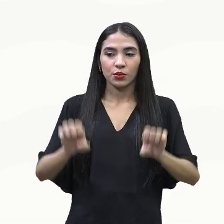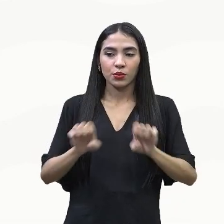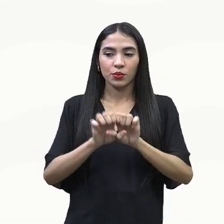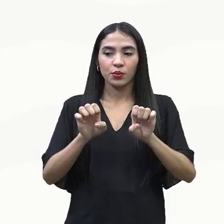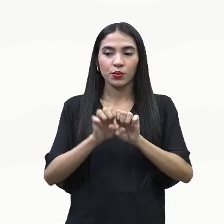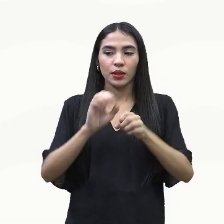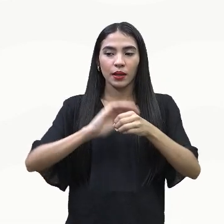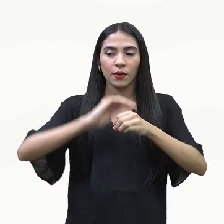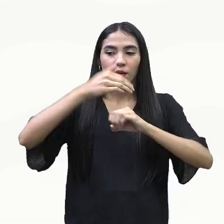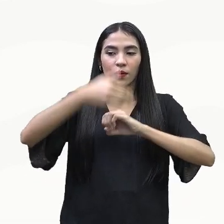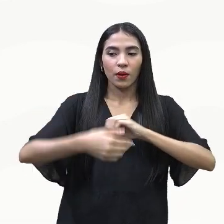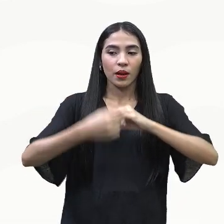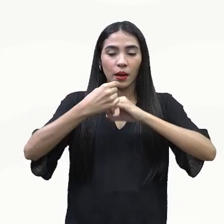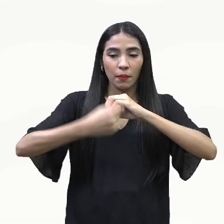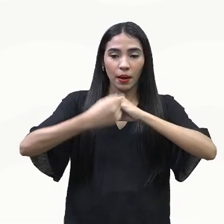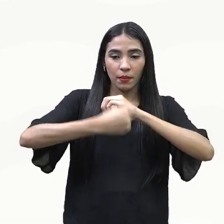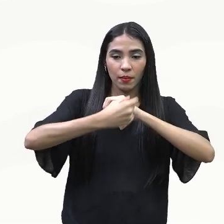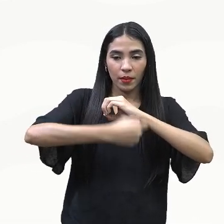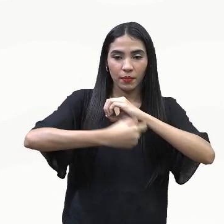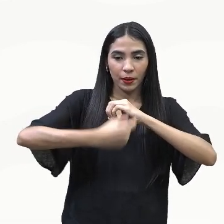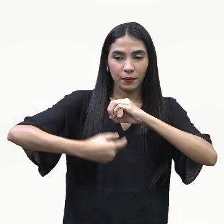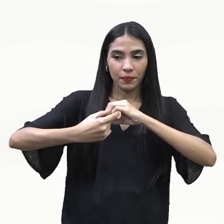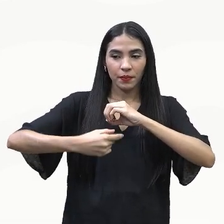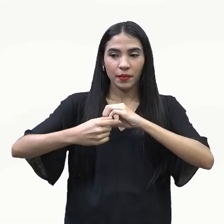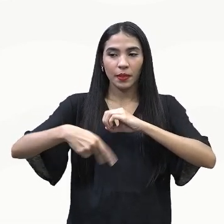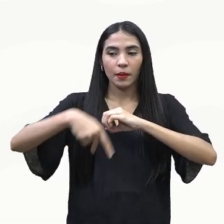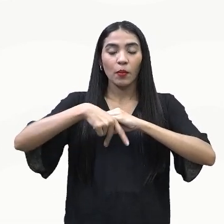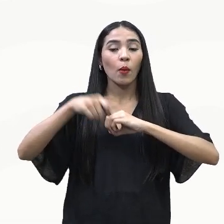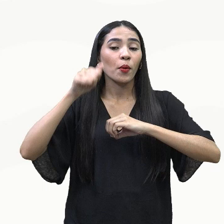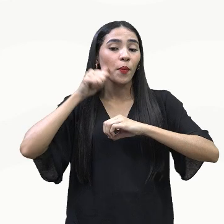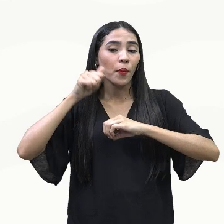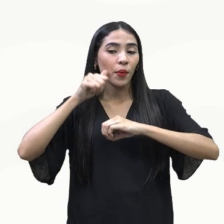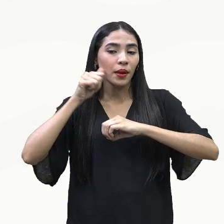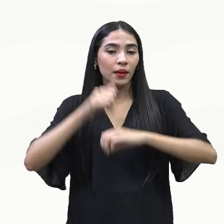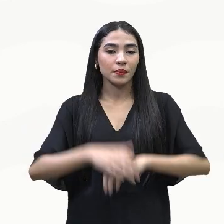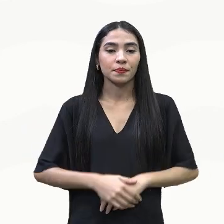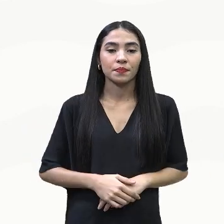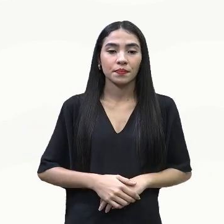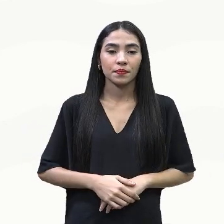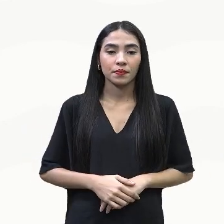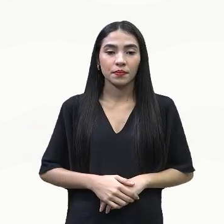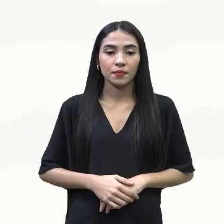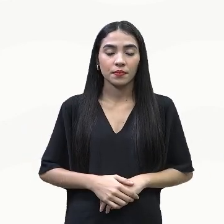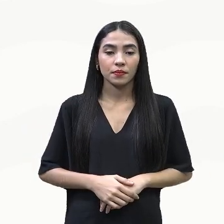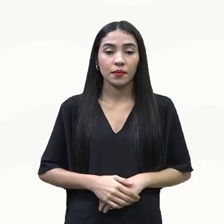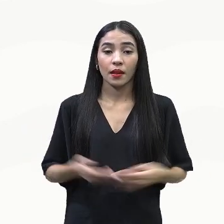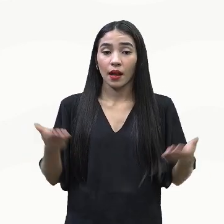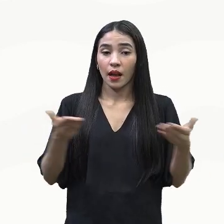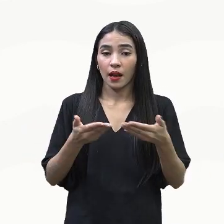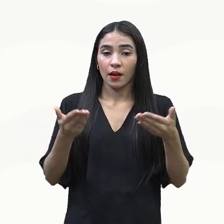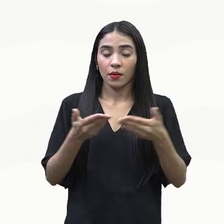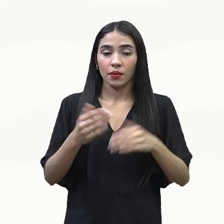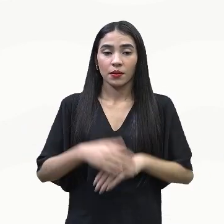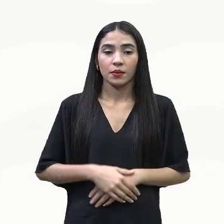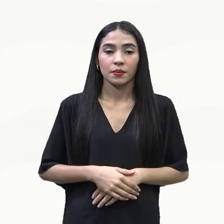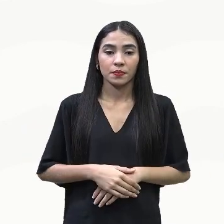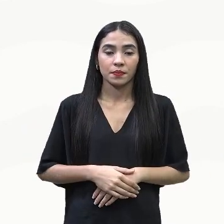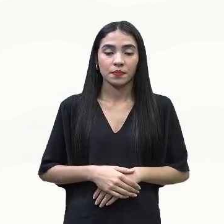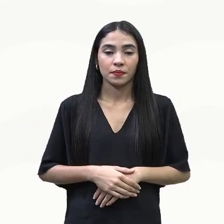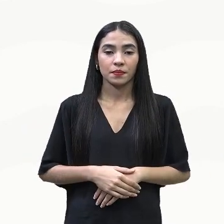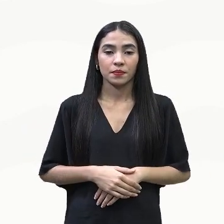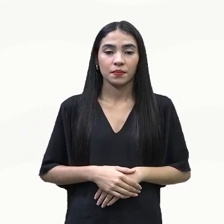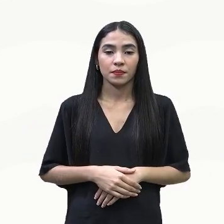o clitóris. Esse é o reprodutor feminino. E síndrome, partimos agora para a síndrome